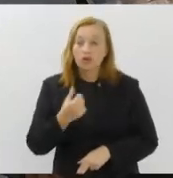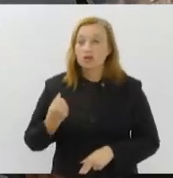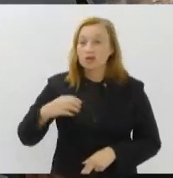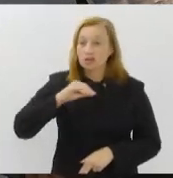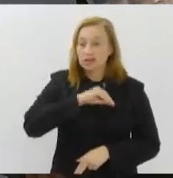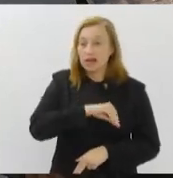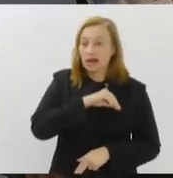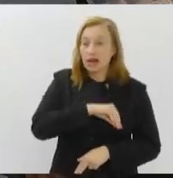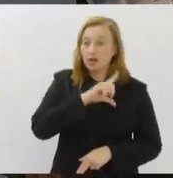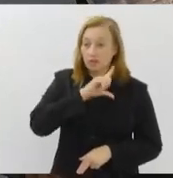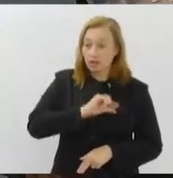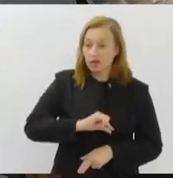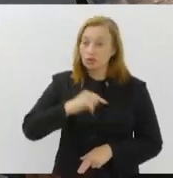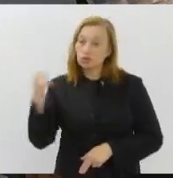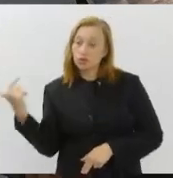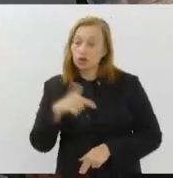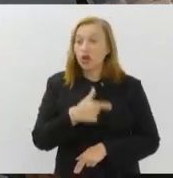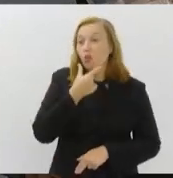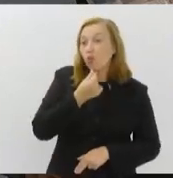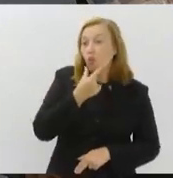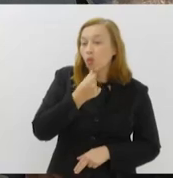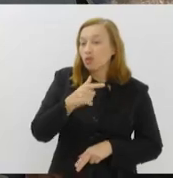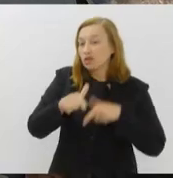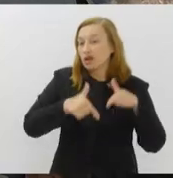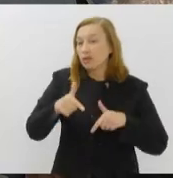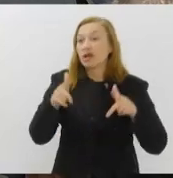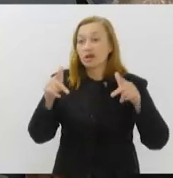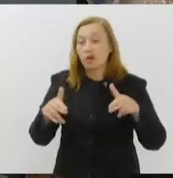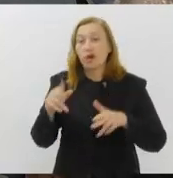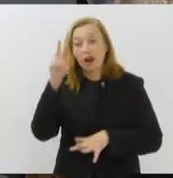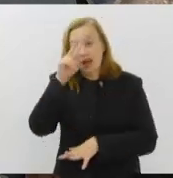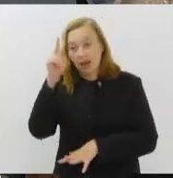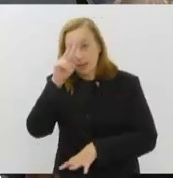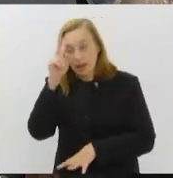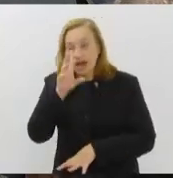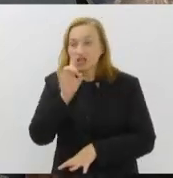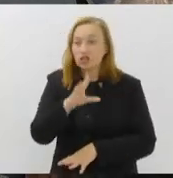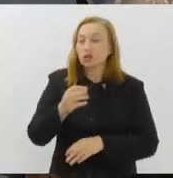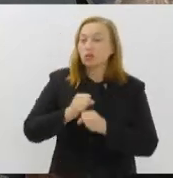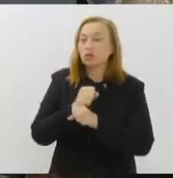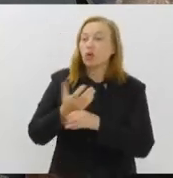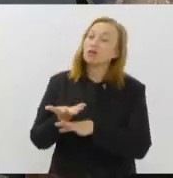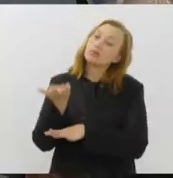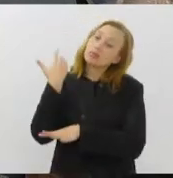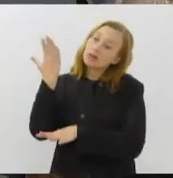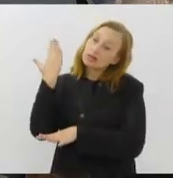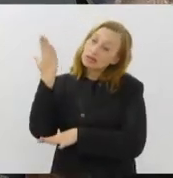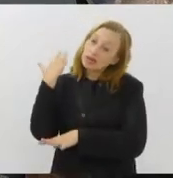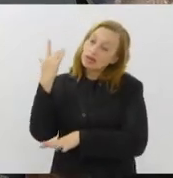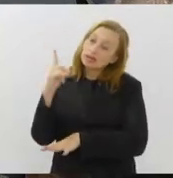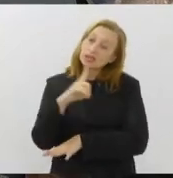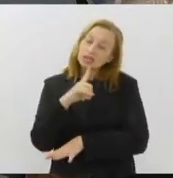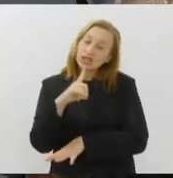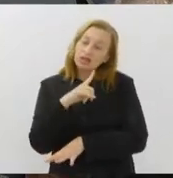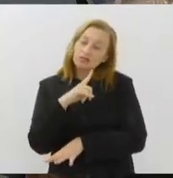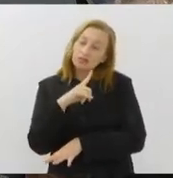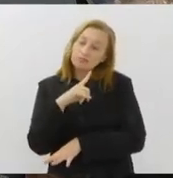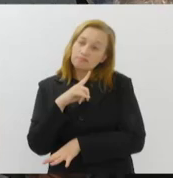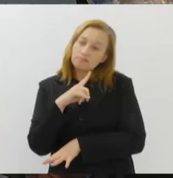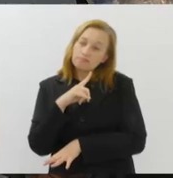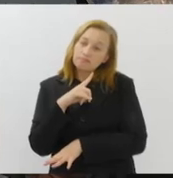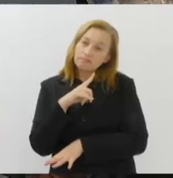os homens pelo mesmo tipo de trabalho. É importante lembrar que só no ano passado que a gente teve